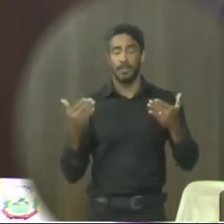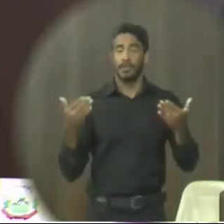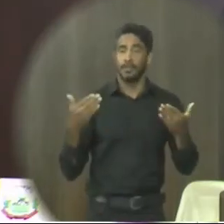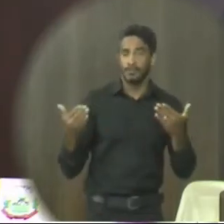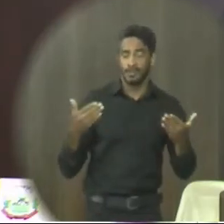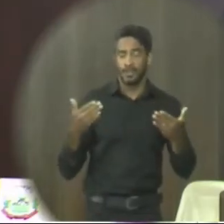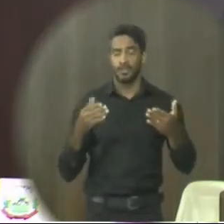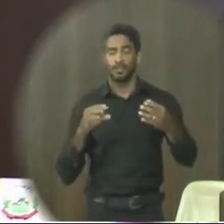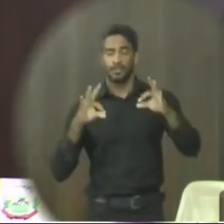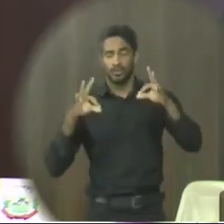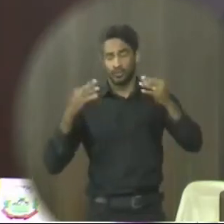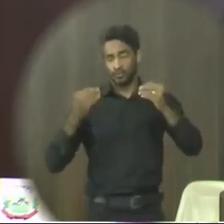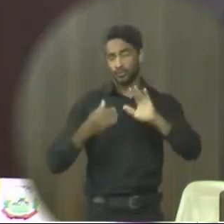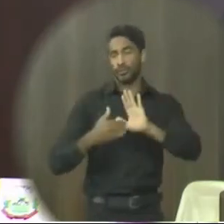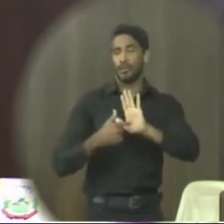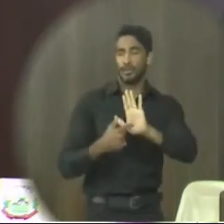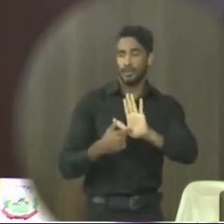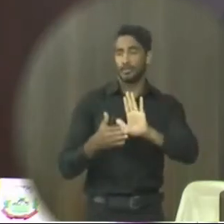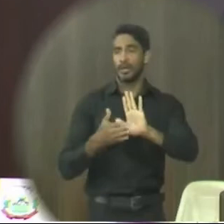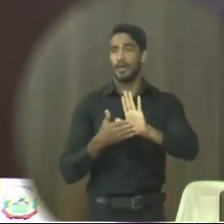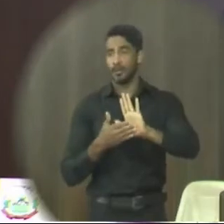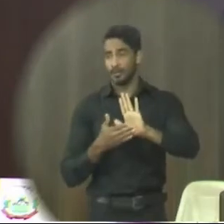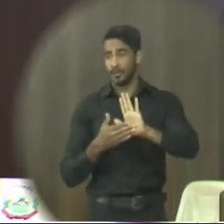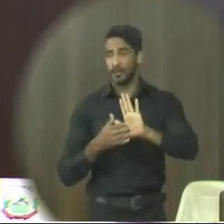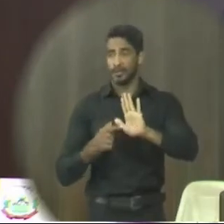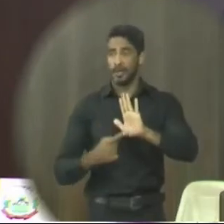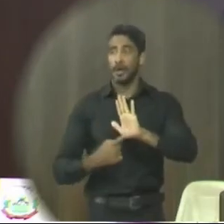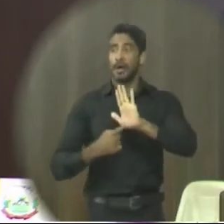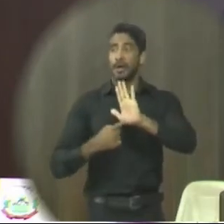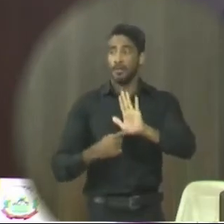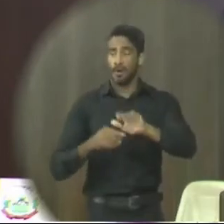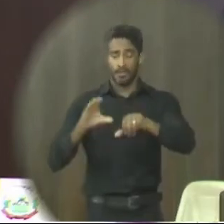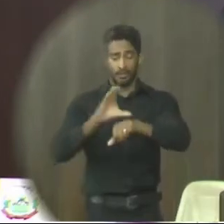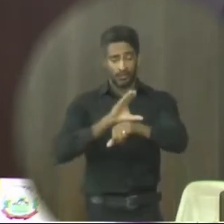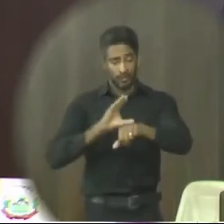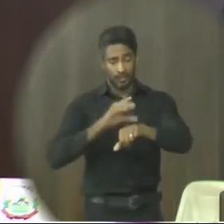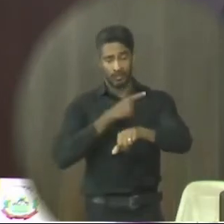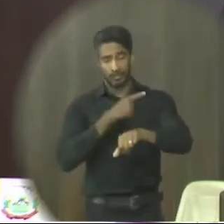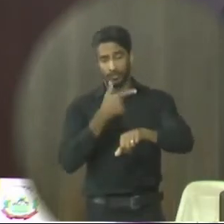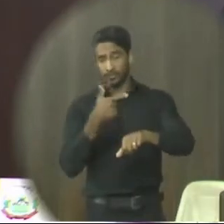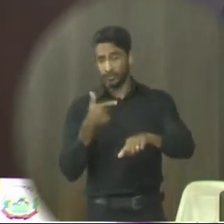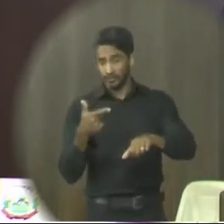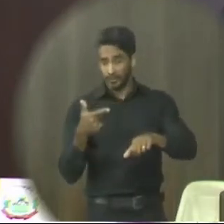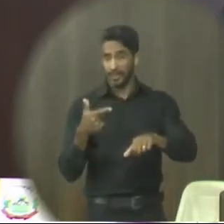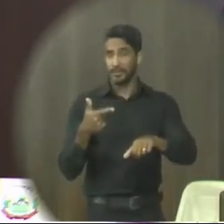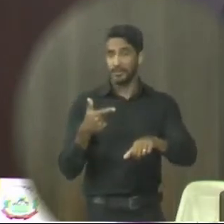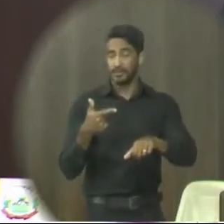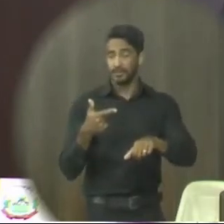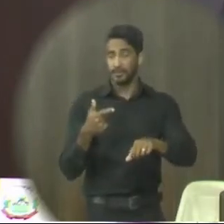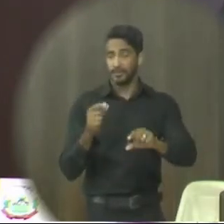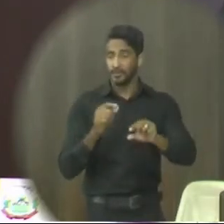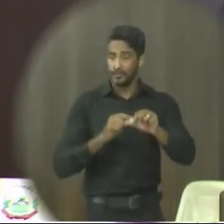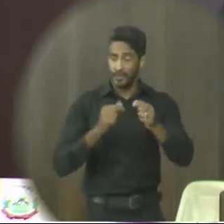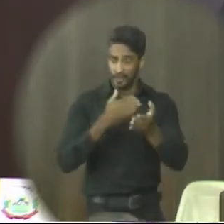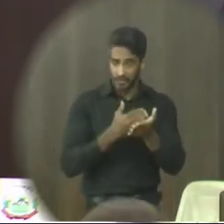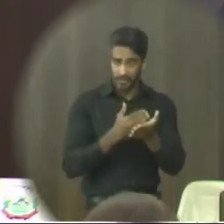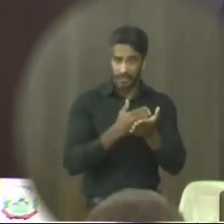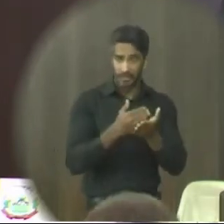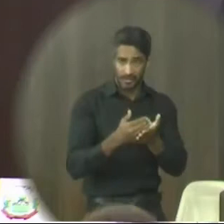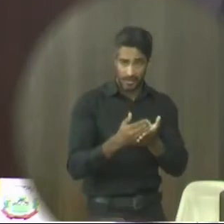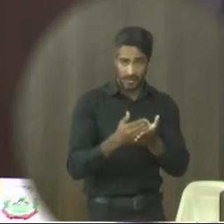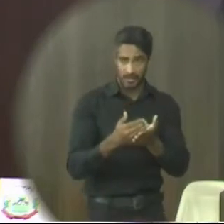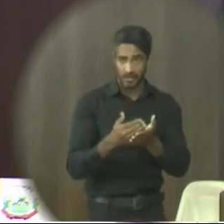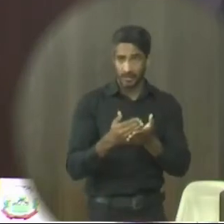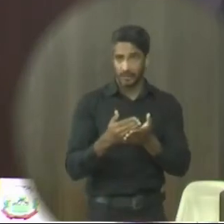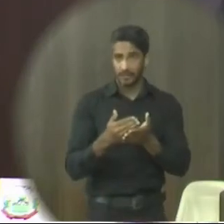todos os expostos, a proposta de si mostra inconstitucional por visto de iniciativa e